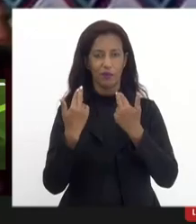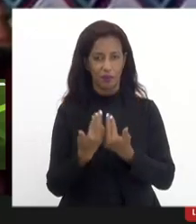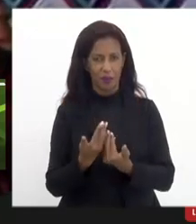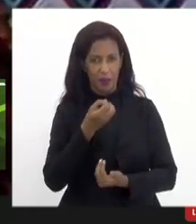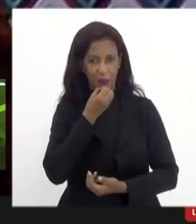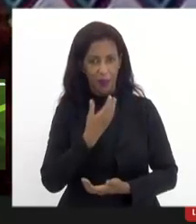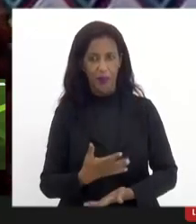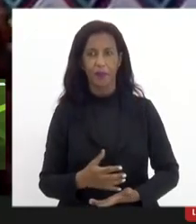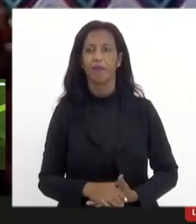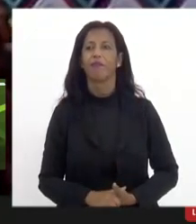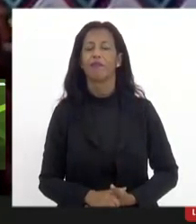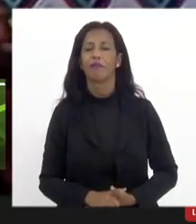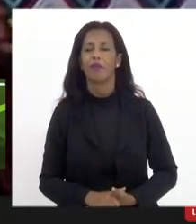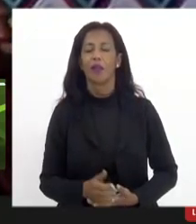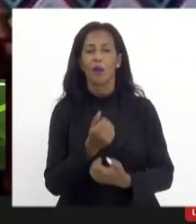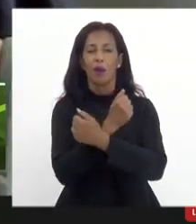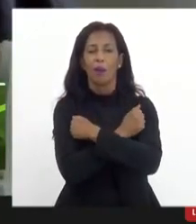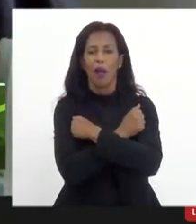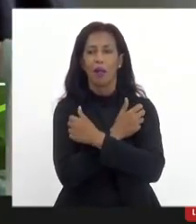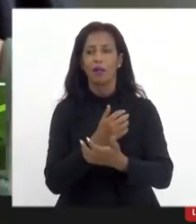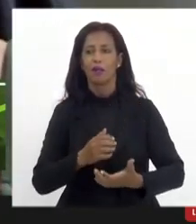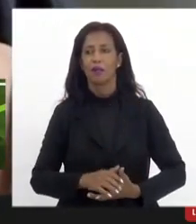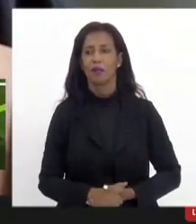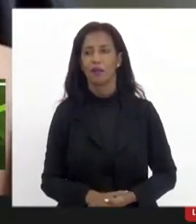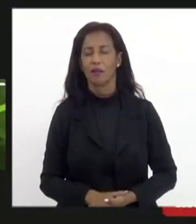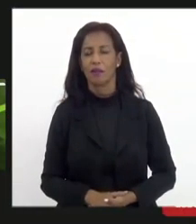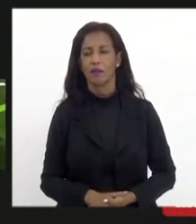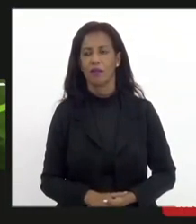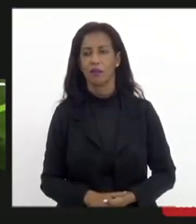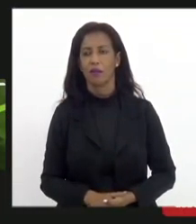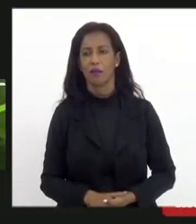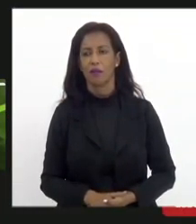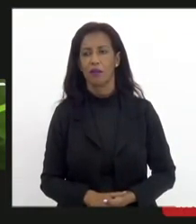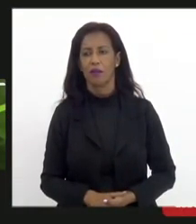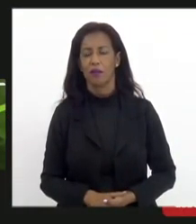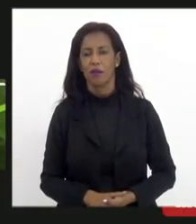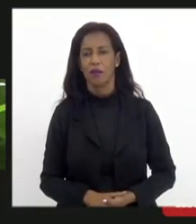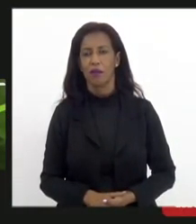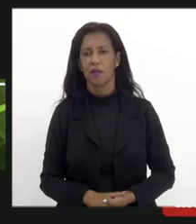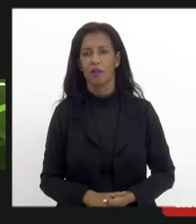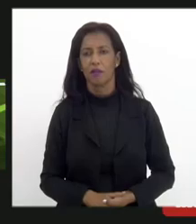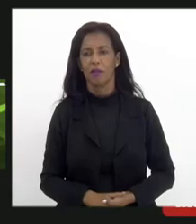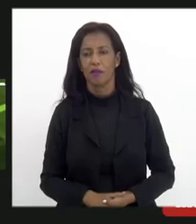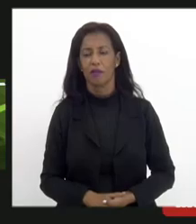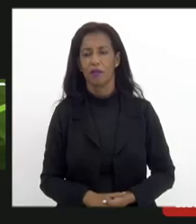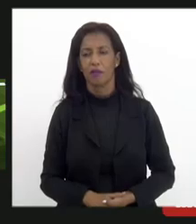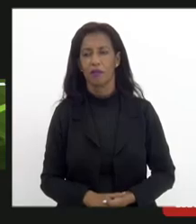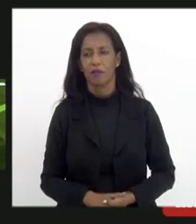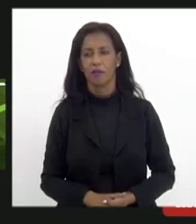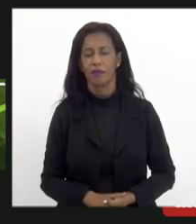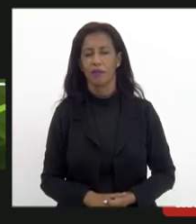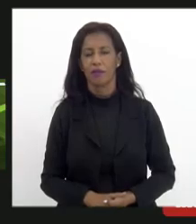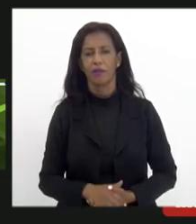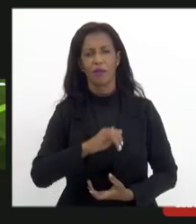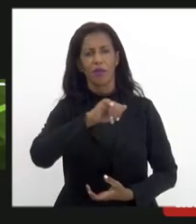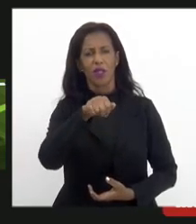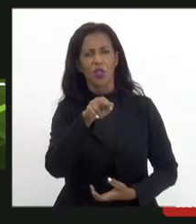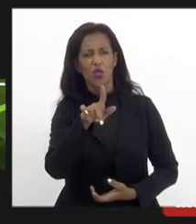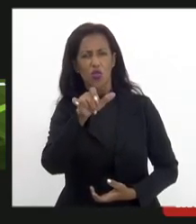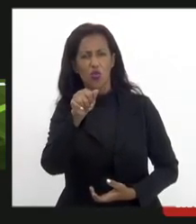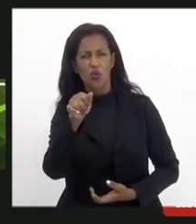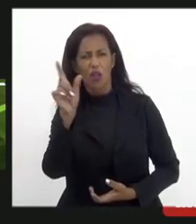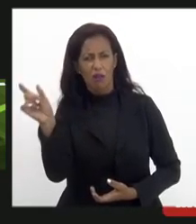bom? Então, abraço. Deputada Mônica. Oi. É Júlia aqui, assessora da Comissão. Oi, Júlia. Me permite uma